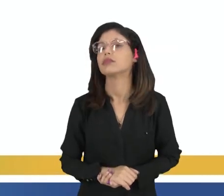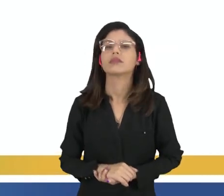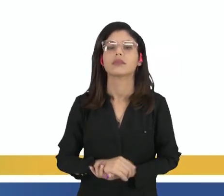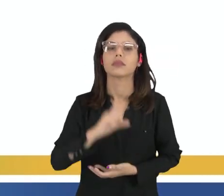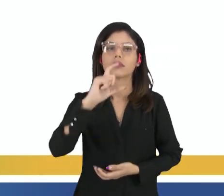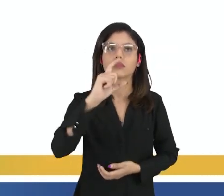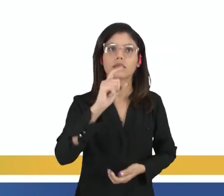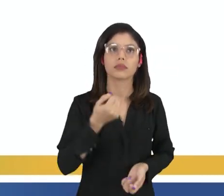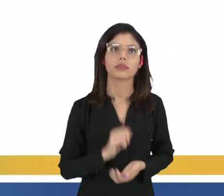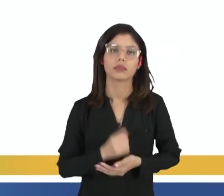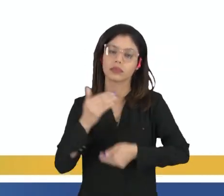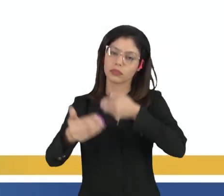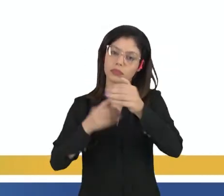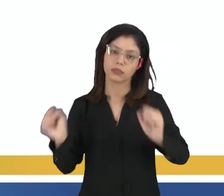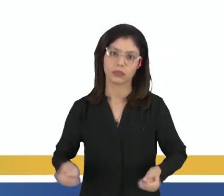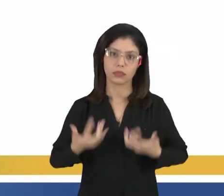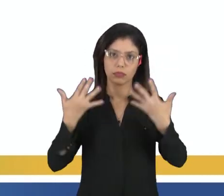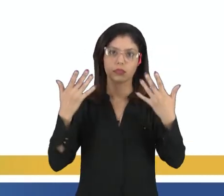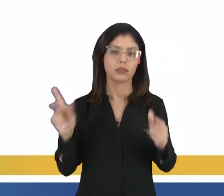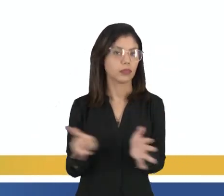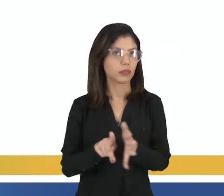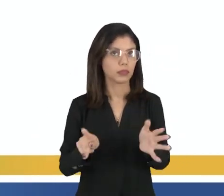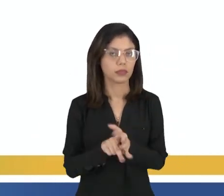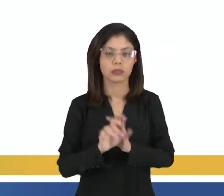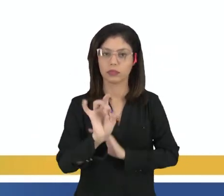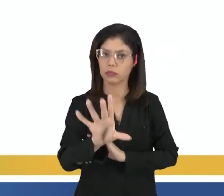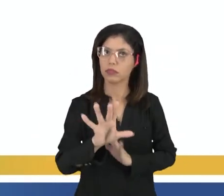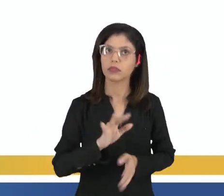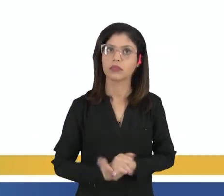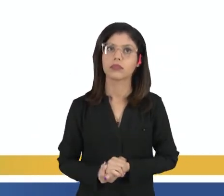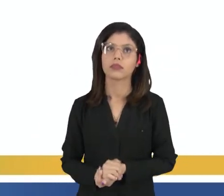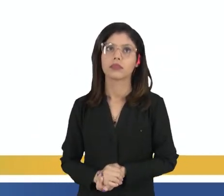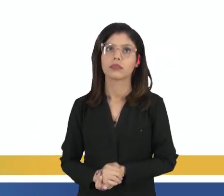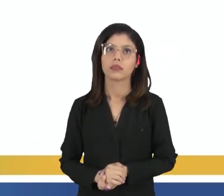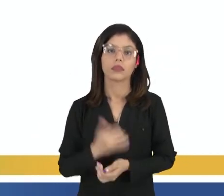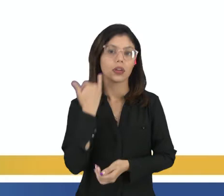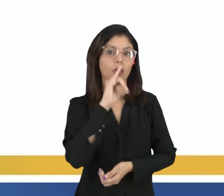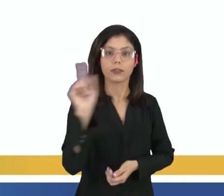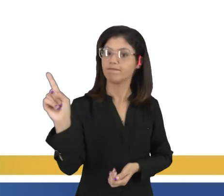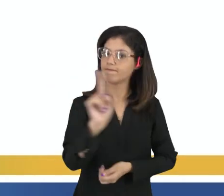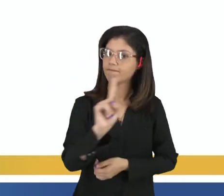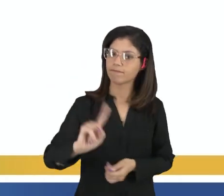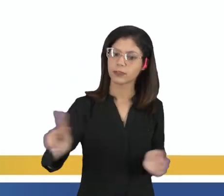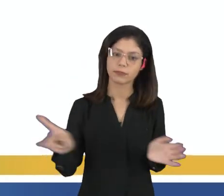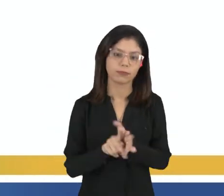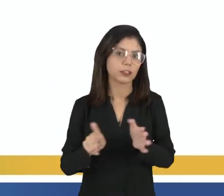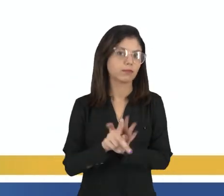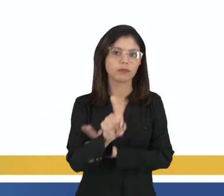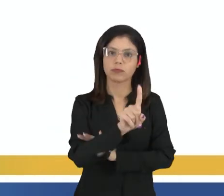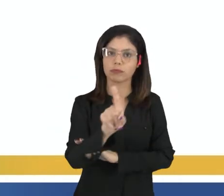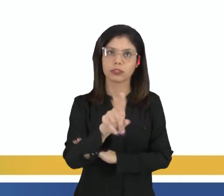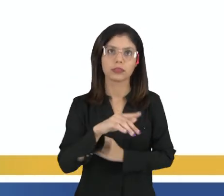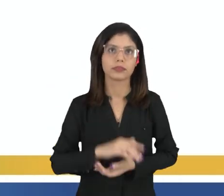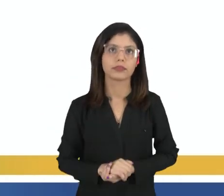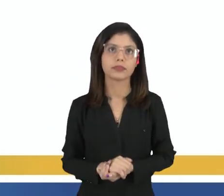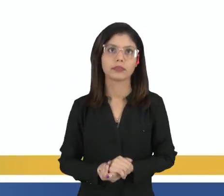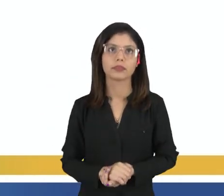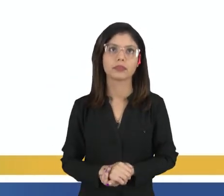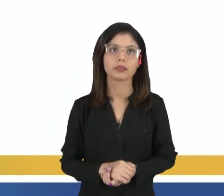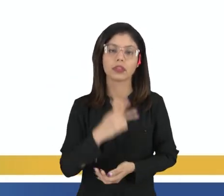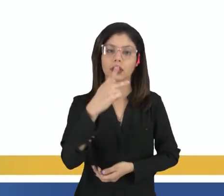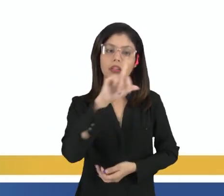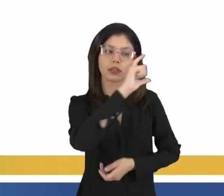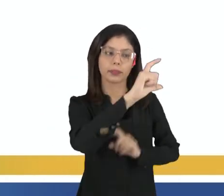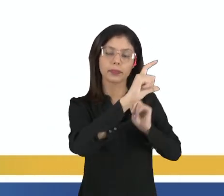aqui, pilha é um processo espontâneo, a eletrólise não é um processo espontâneo. A